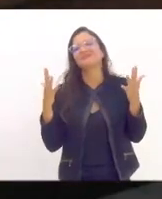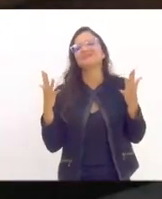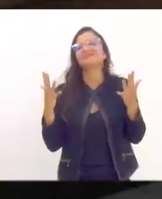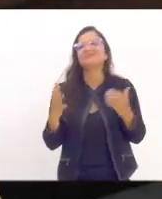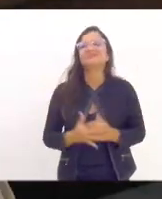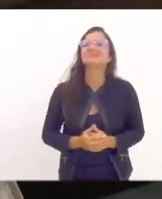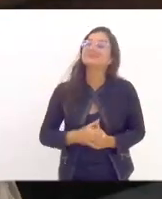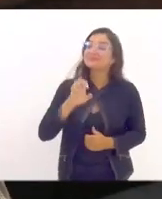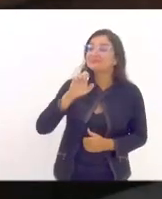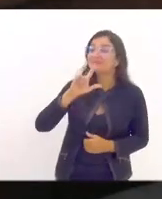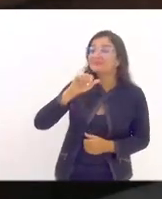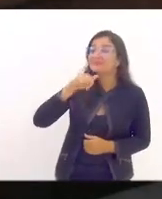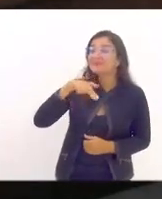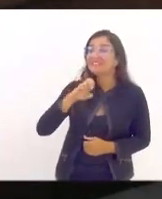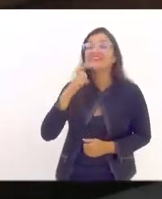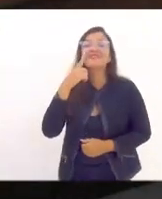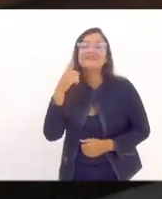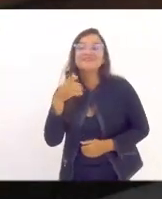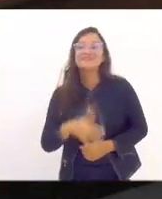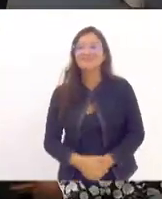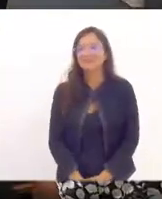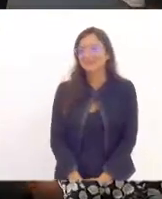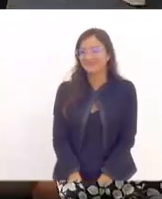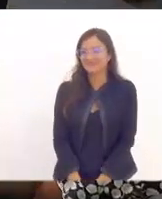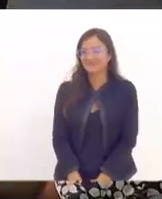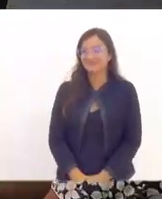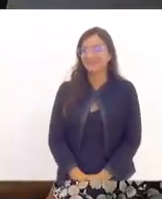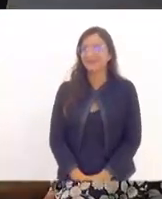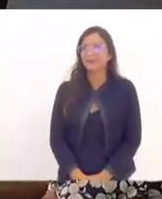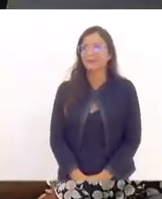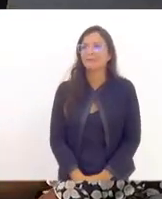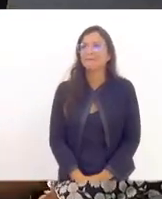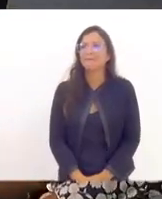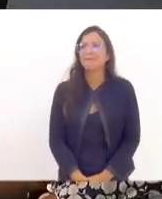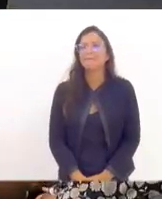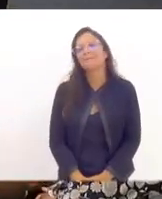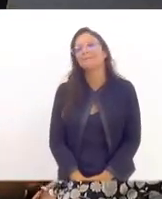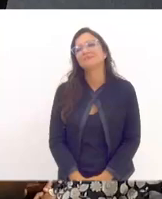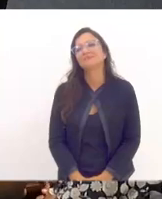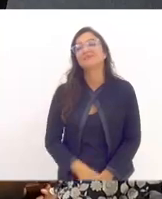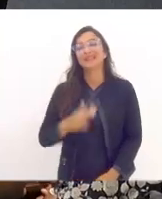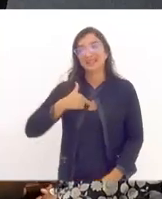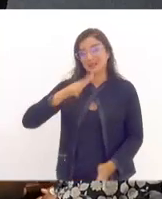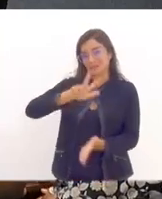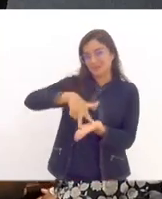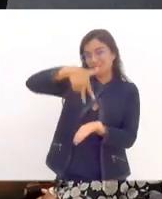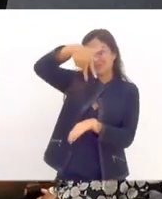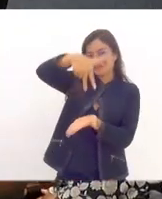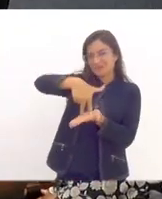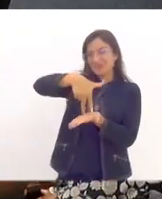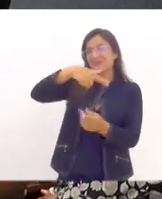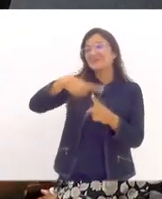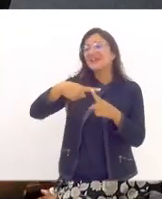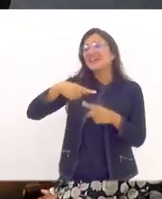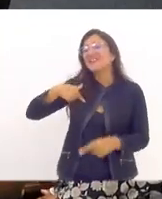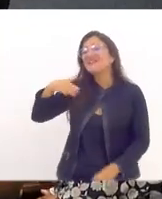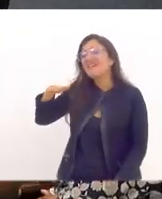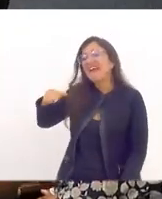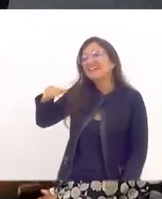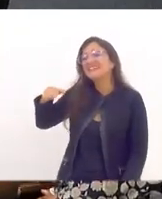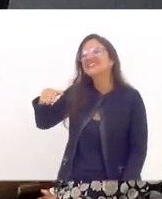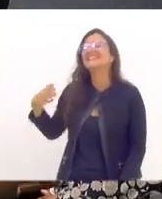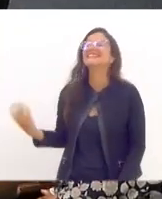Elaine vou chegar a Sua plaquinha para o lado eu vou ficar de pé porque eu sou eu sou baixinha também